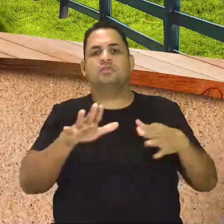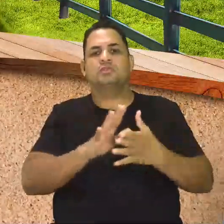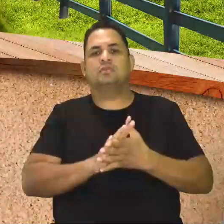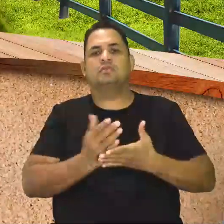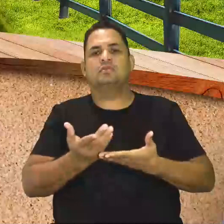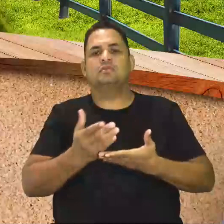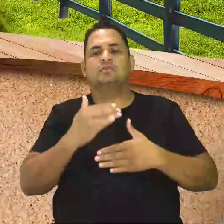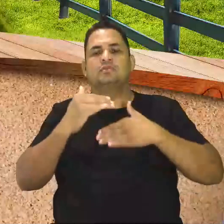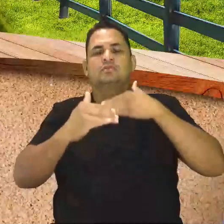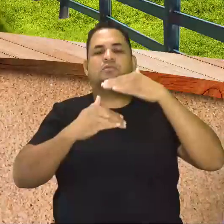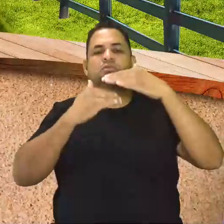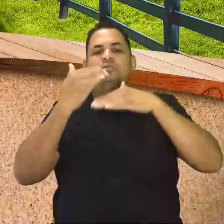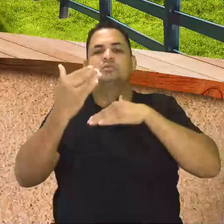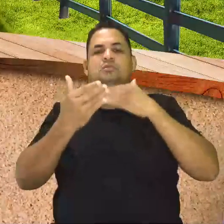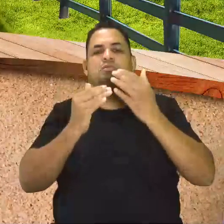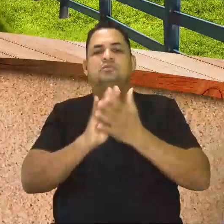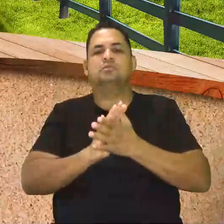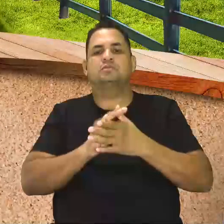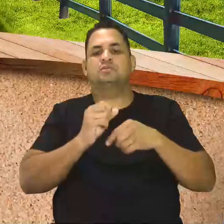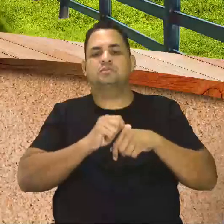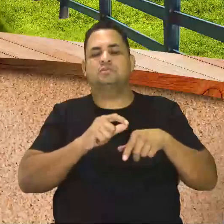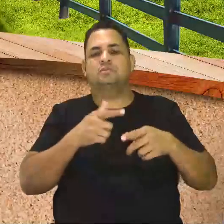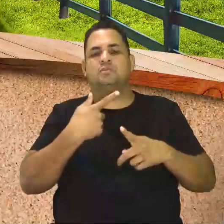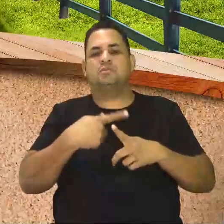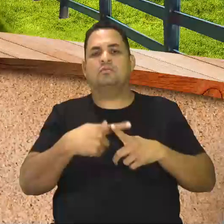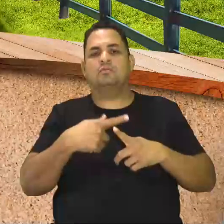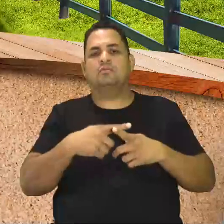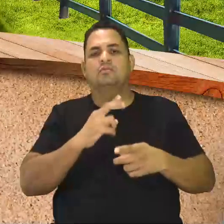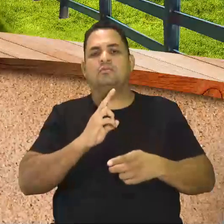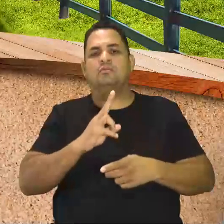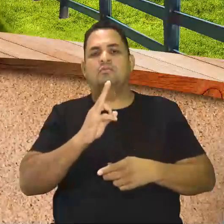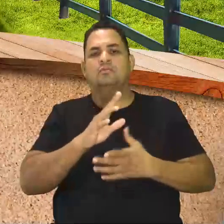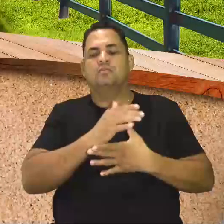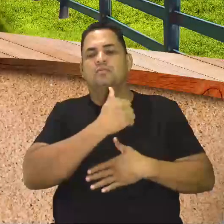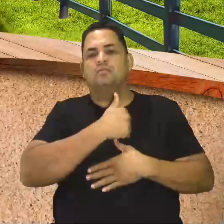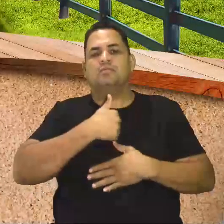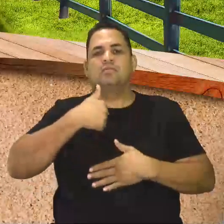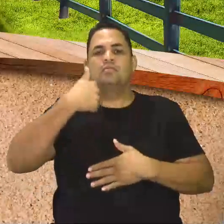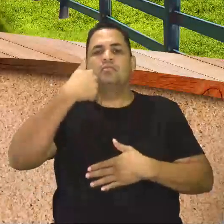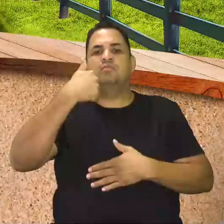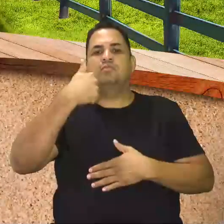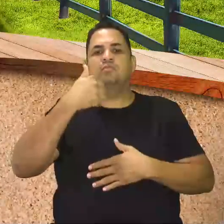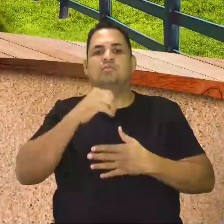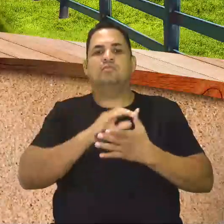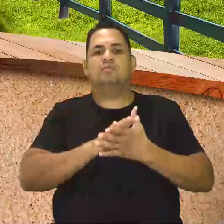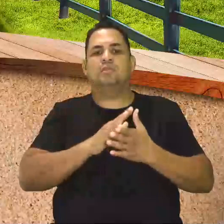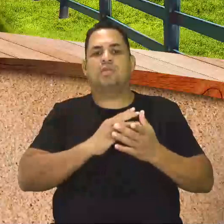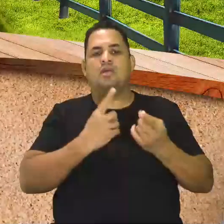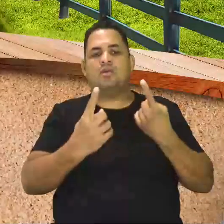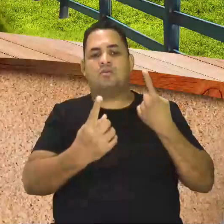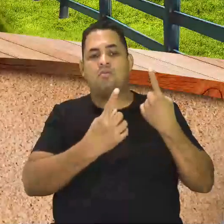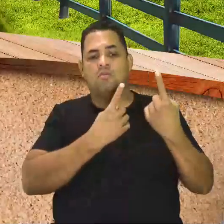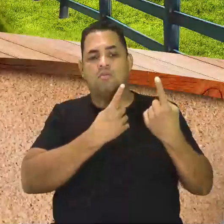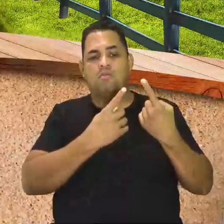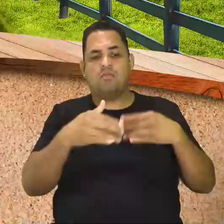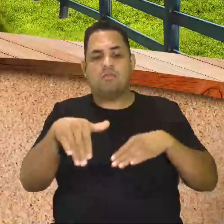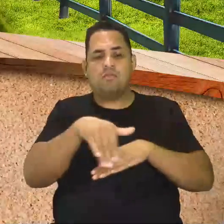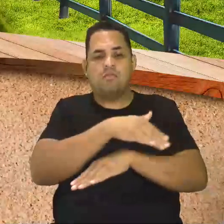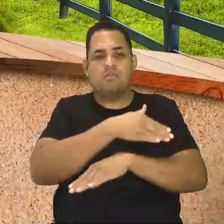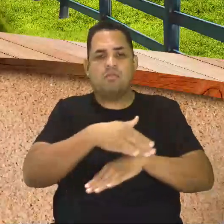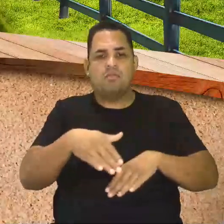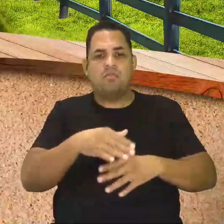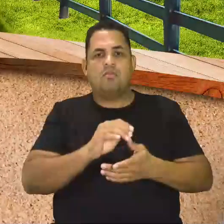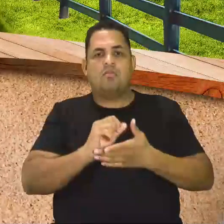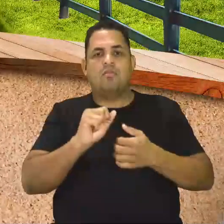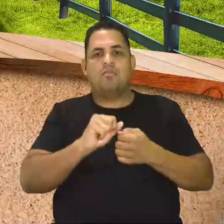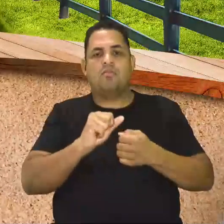está se desenvolvendo aqui amplamente por causa do processo de melhorar as ruas. Foi